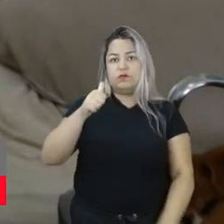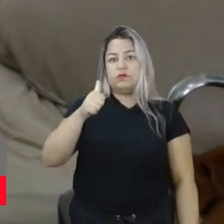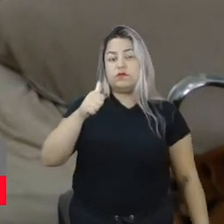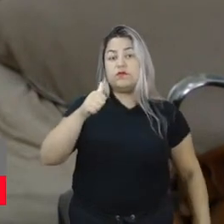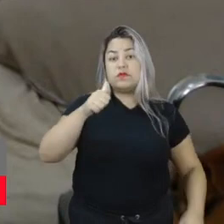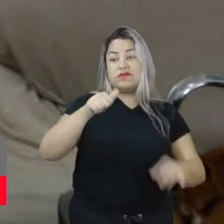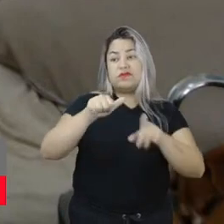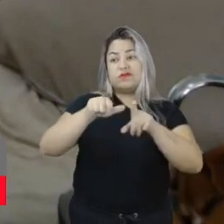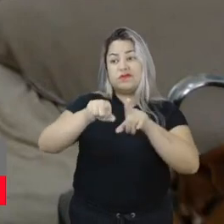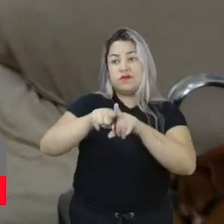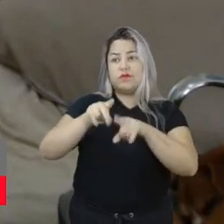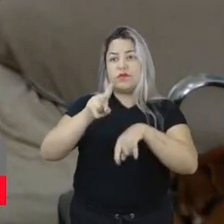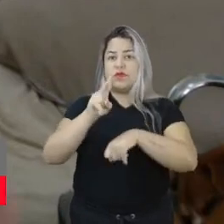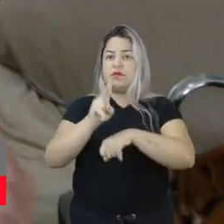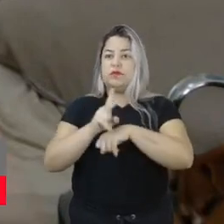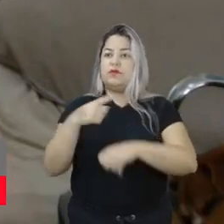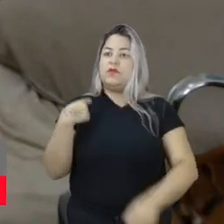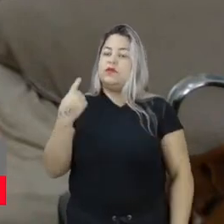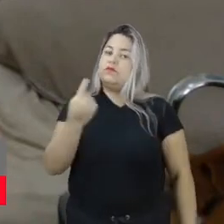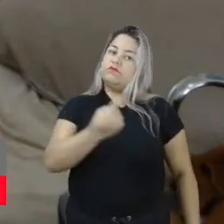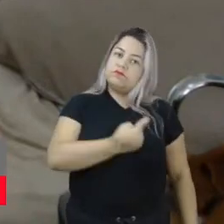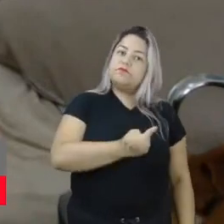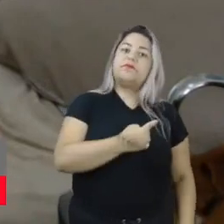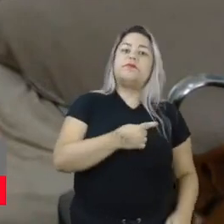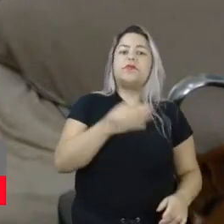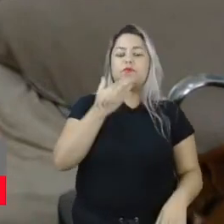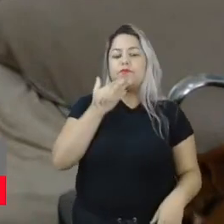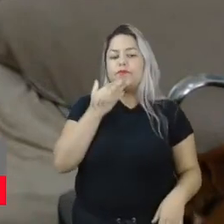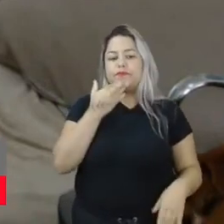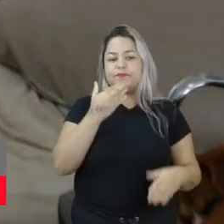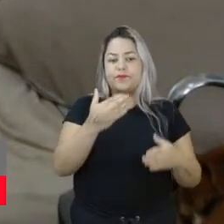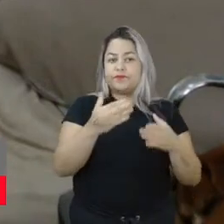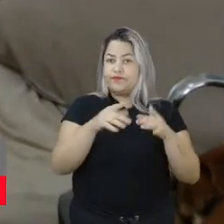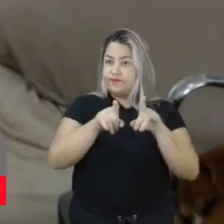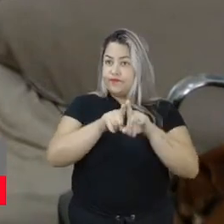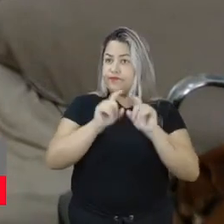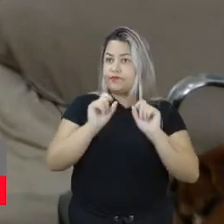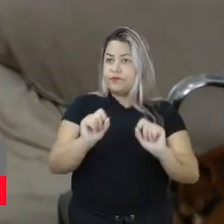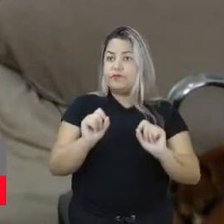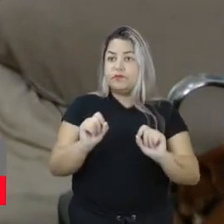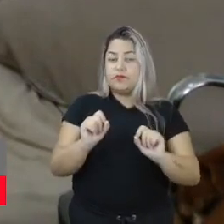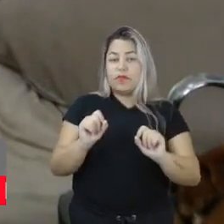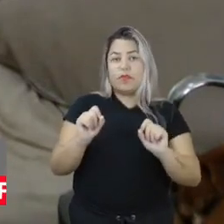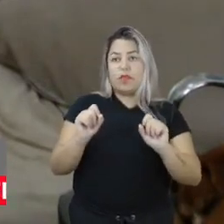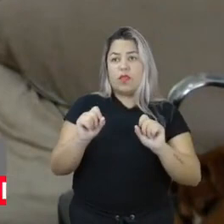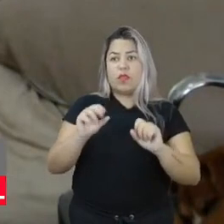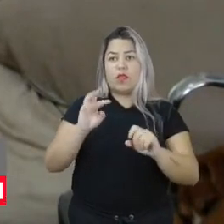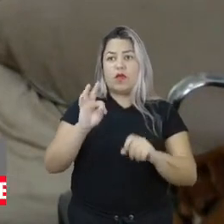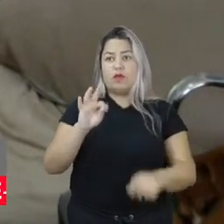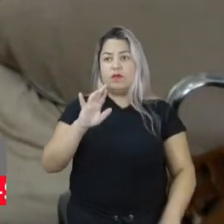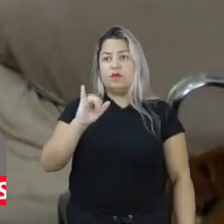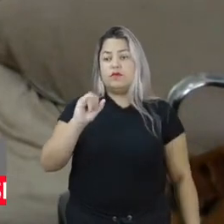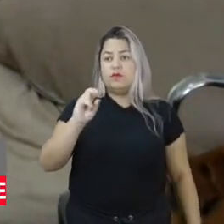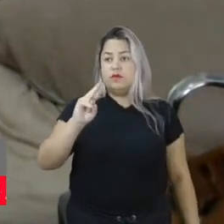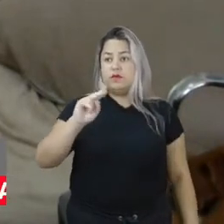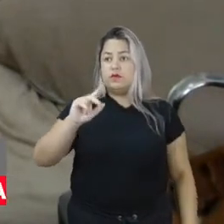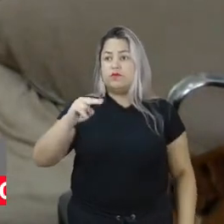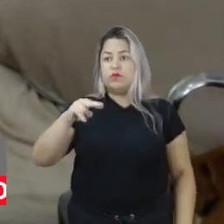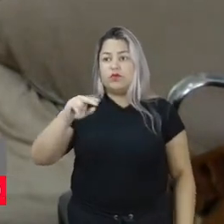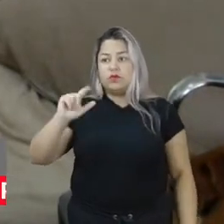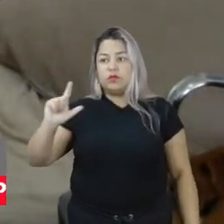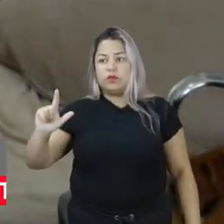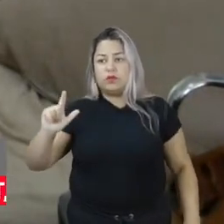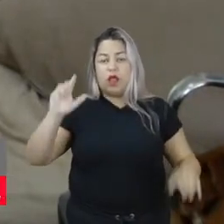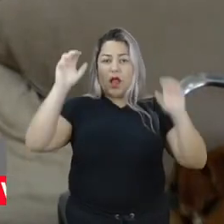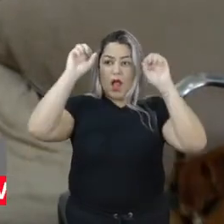e defendeu a nossa diplomacia, fez um pedido ali formal para que o Tribunal de Haia passe a